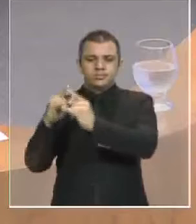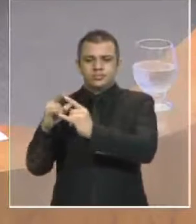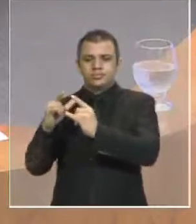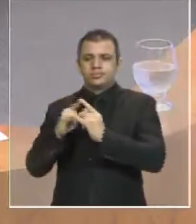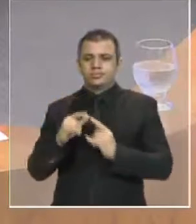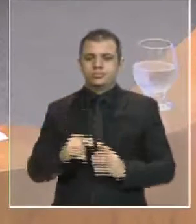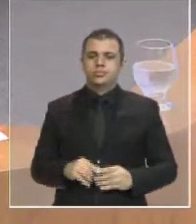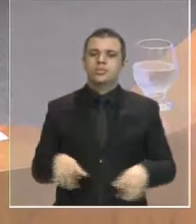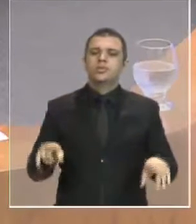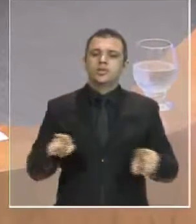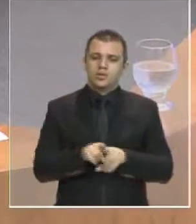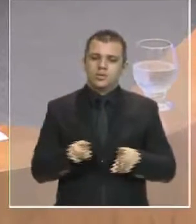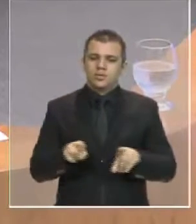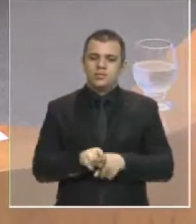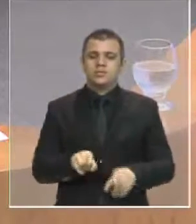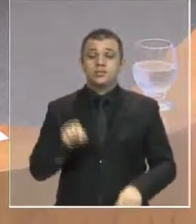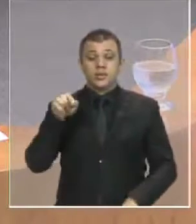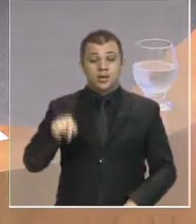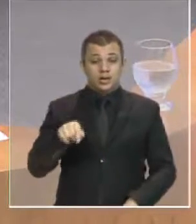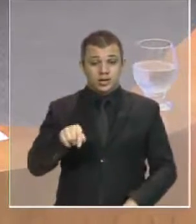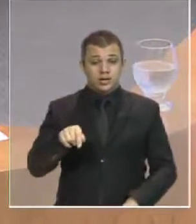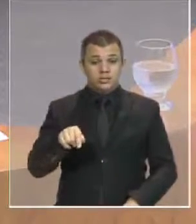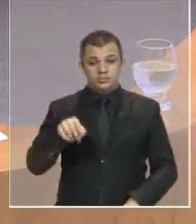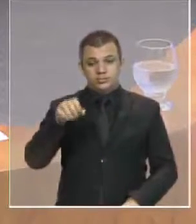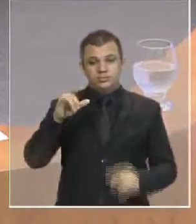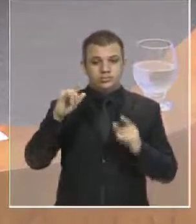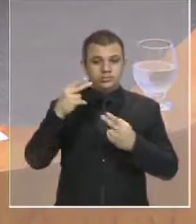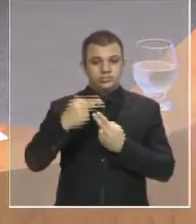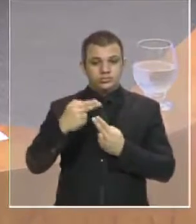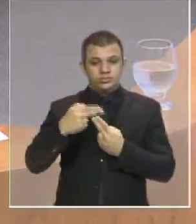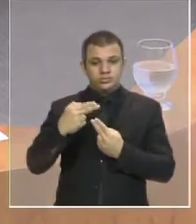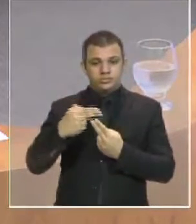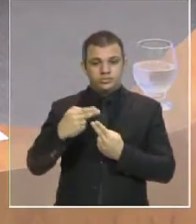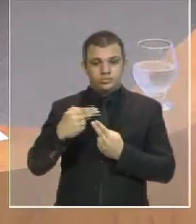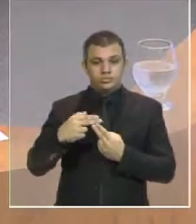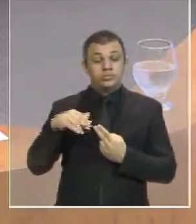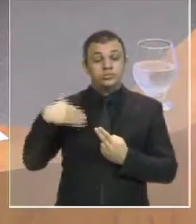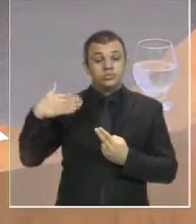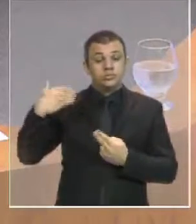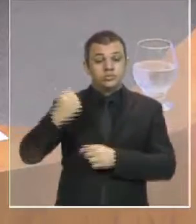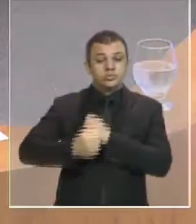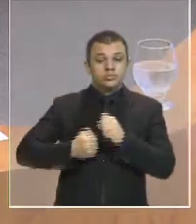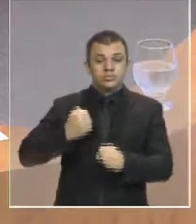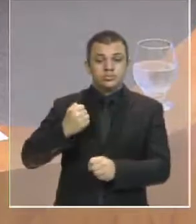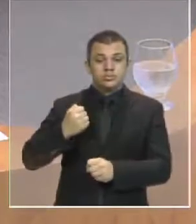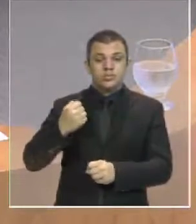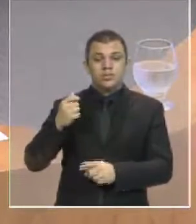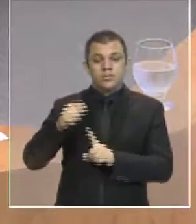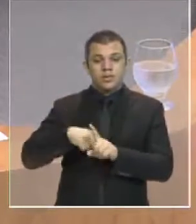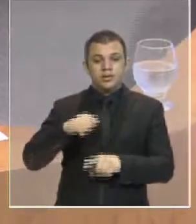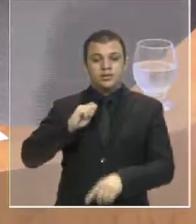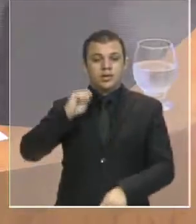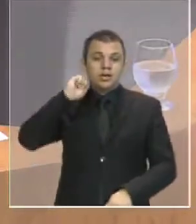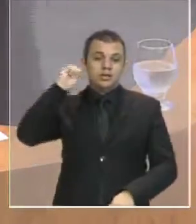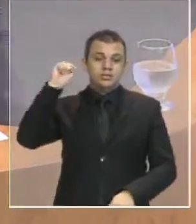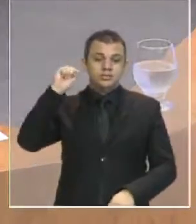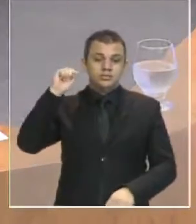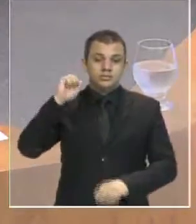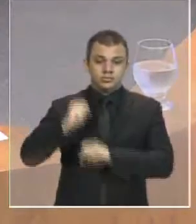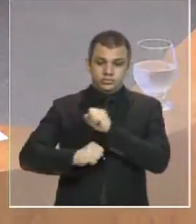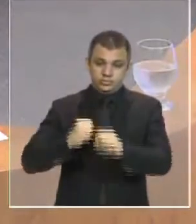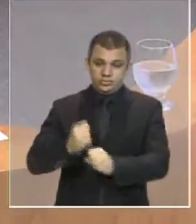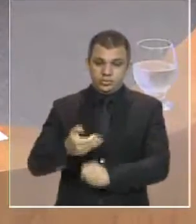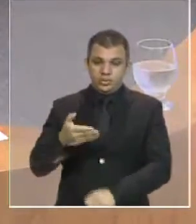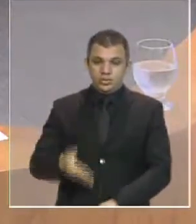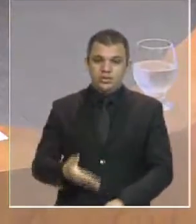Timon, inclusive, só soube desta condenação em abril deste ano, quando o Tribunal de Contas, através